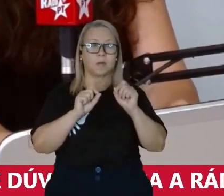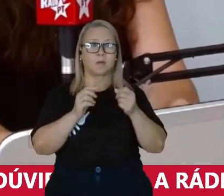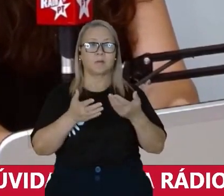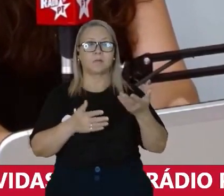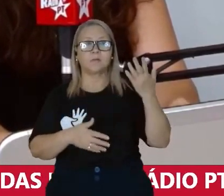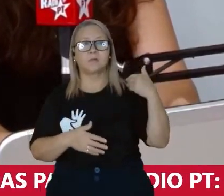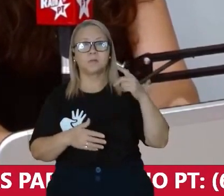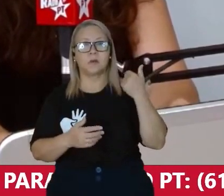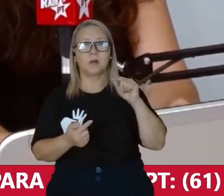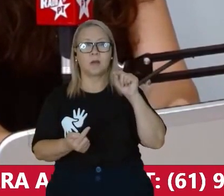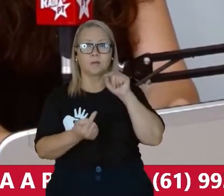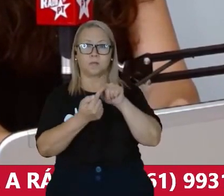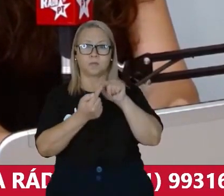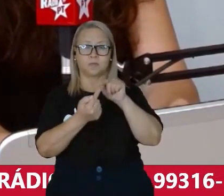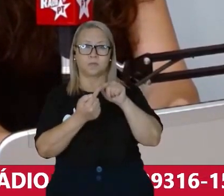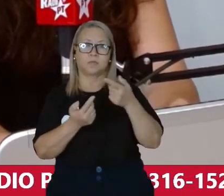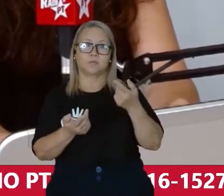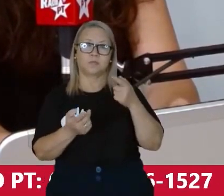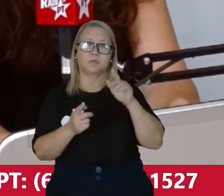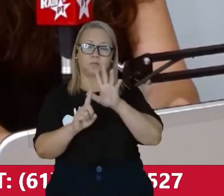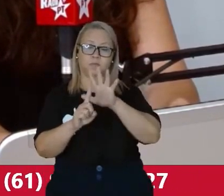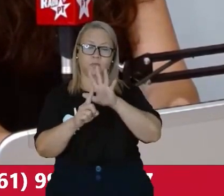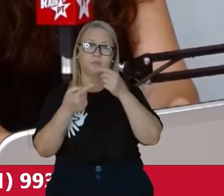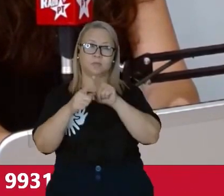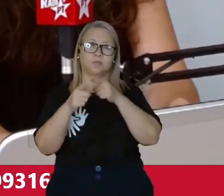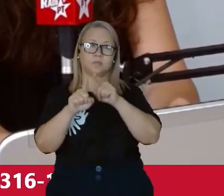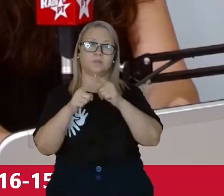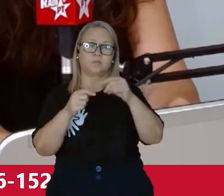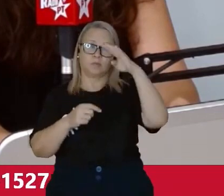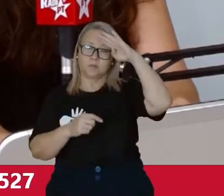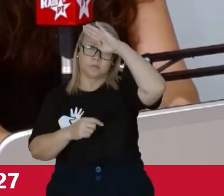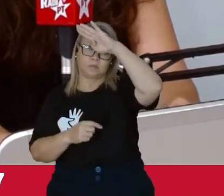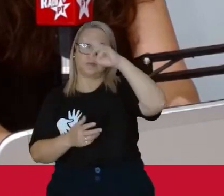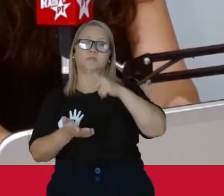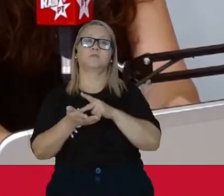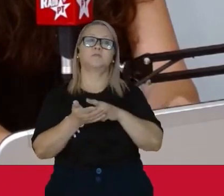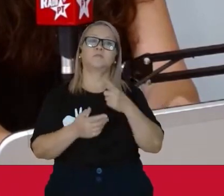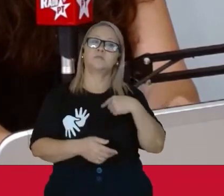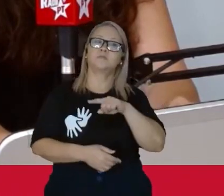grandes alvos dali do bolsonarismo. Então, o fato de a gente ter hoje